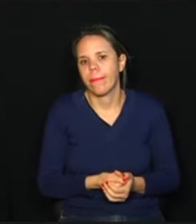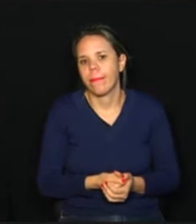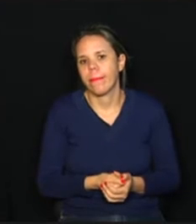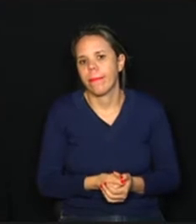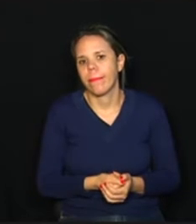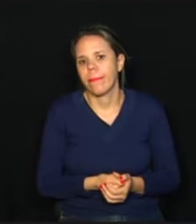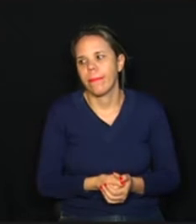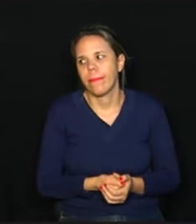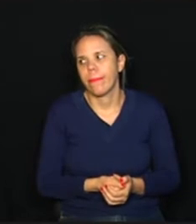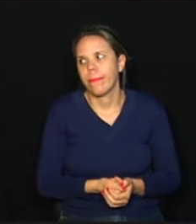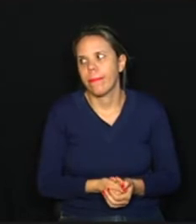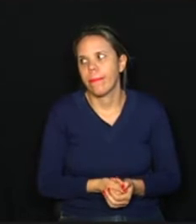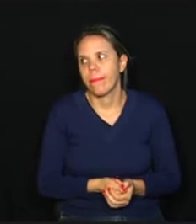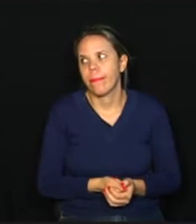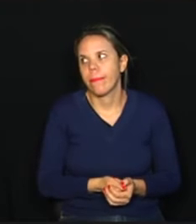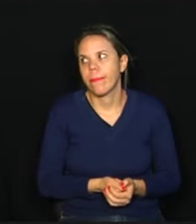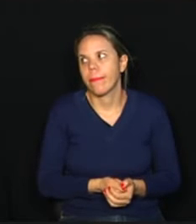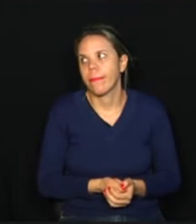Gustavo.